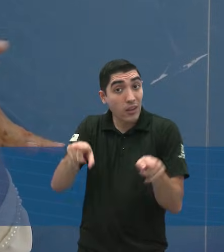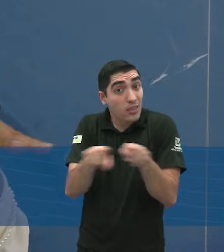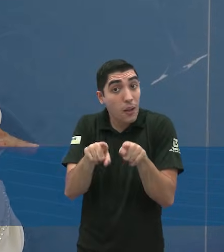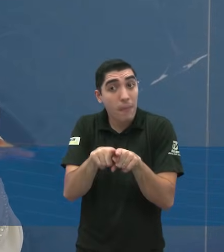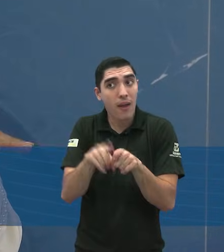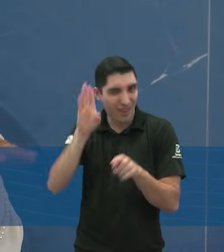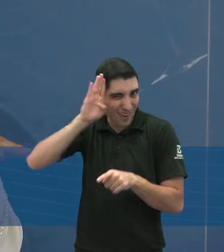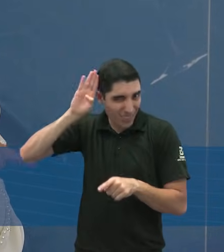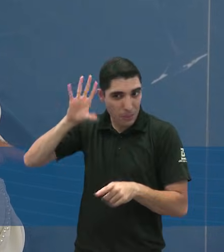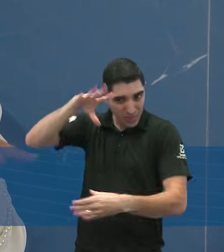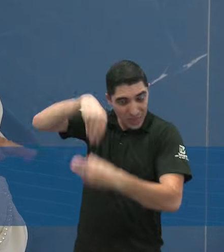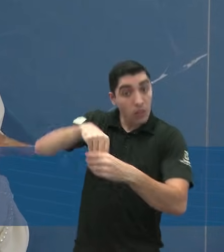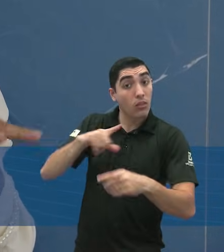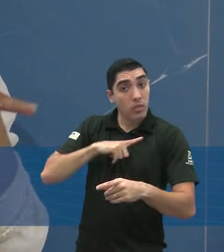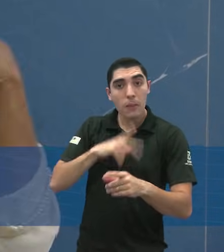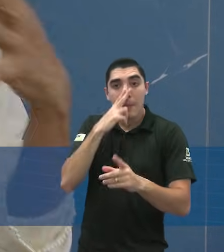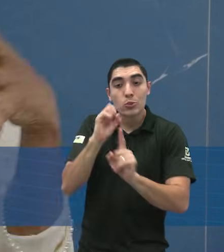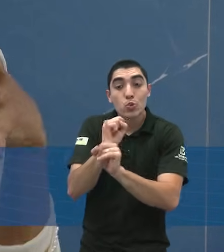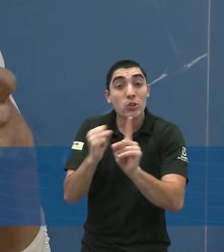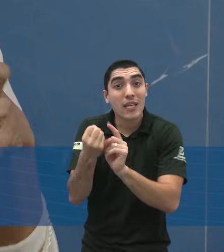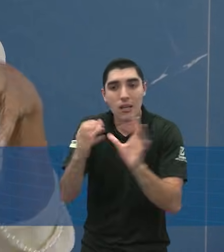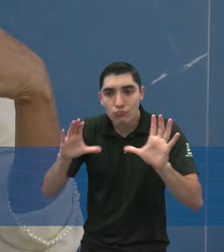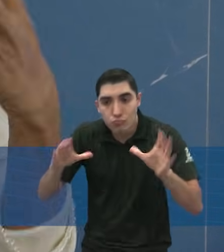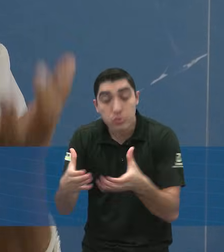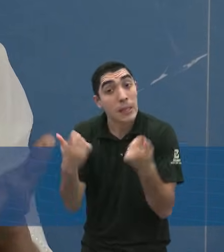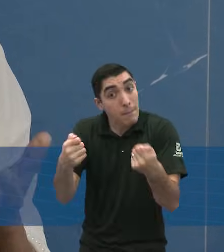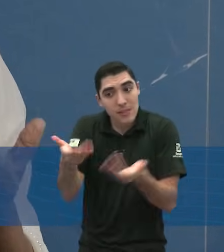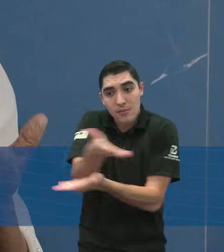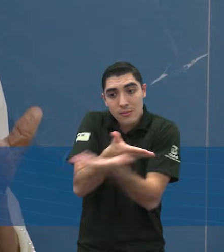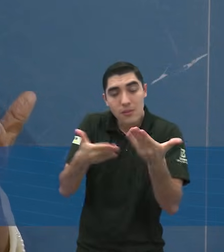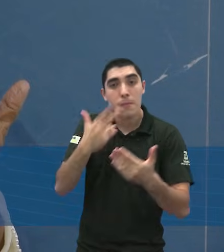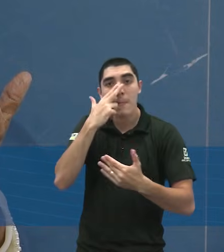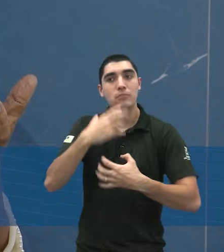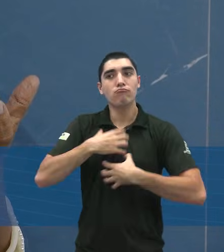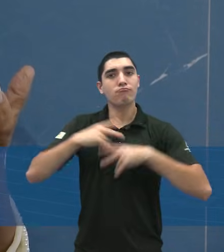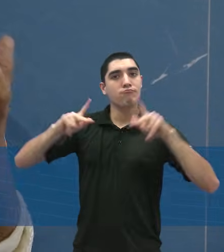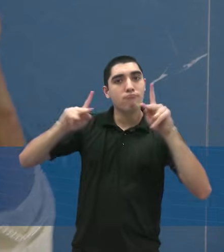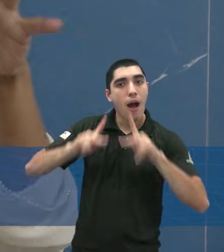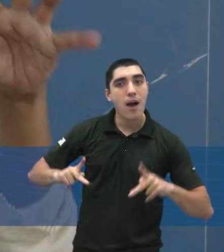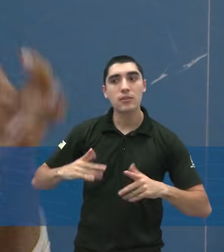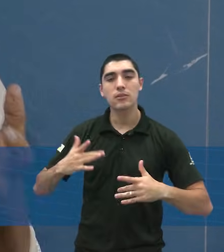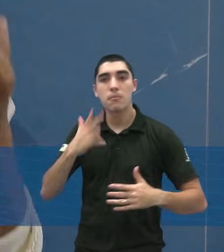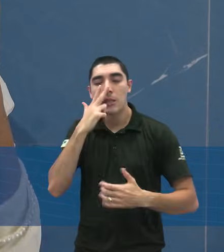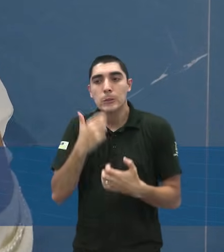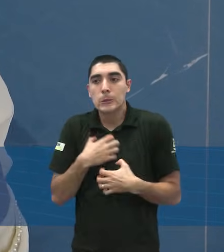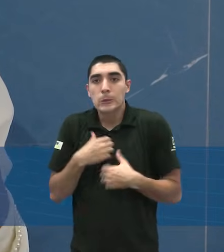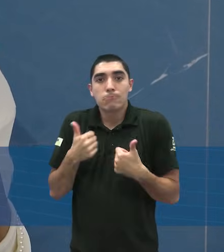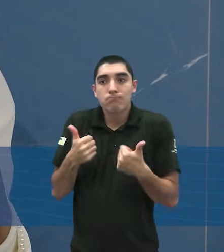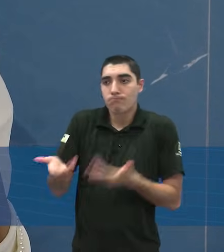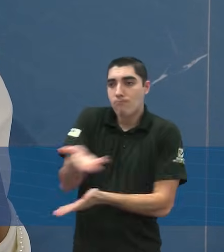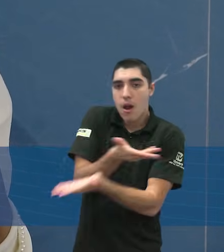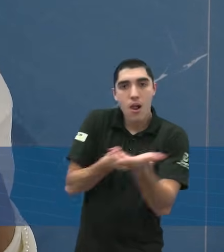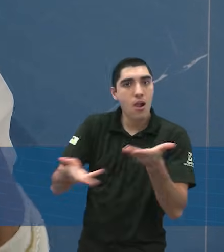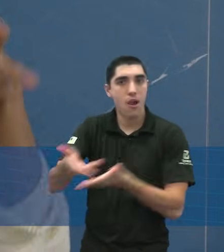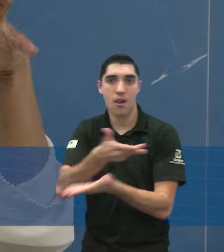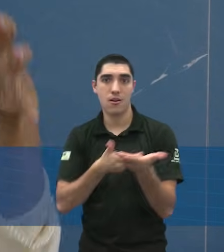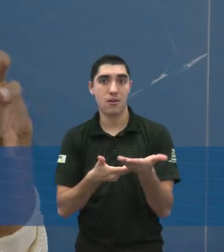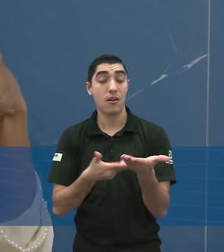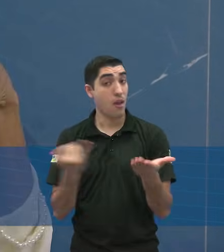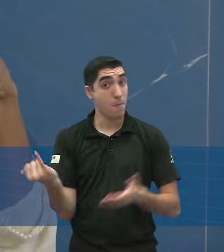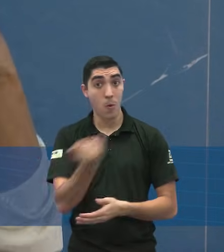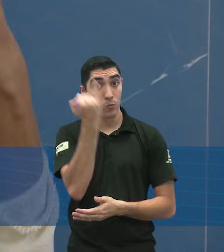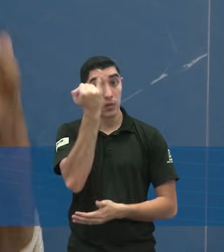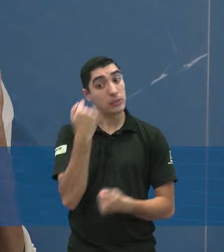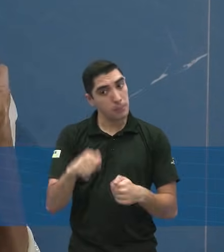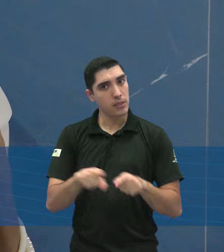micro-sociedade ali dentro Sim. da academia. E essa micro-sociedade tem que ser a mais saudável possível e a de melhor qualidade possível e a